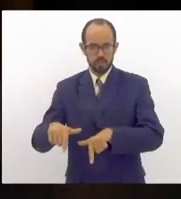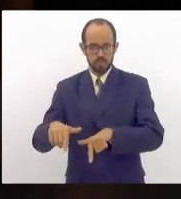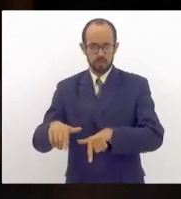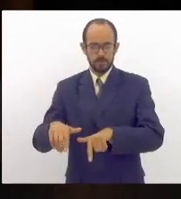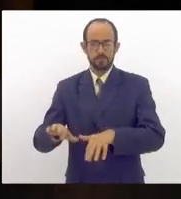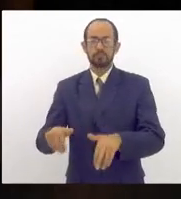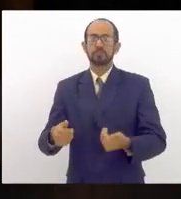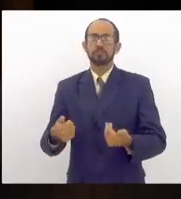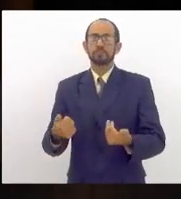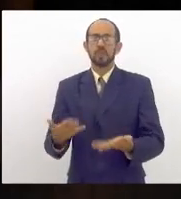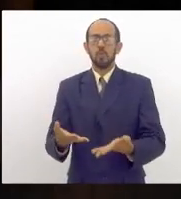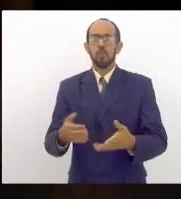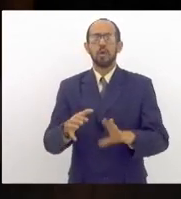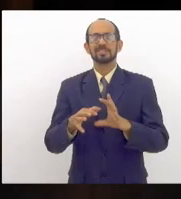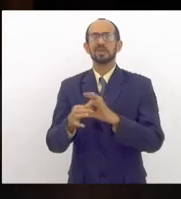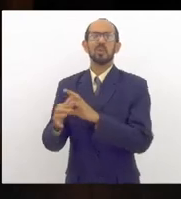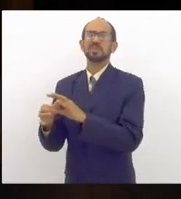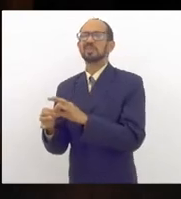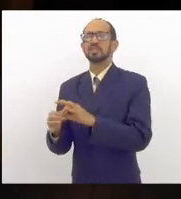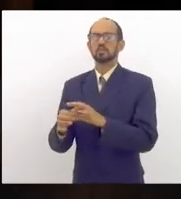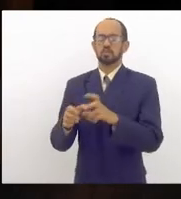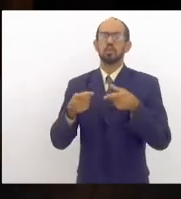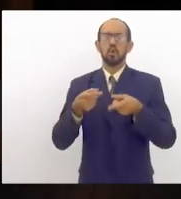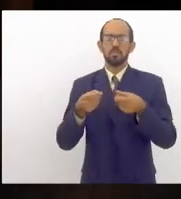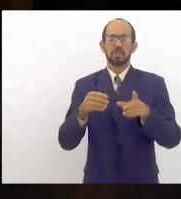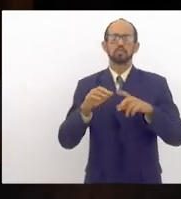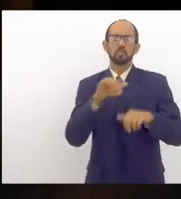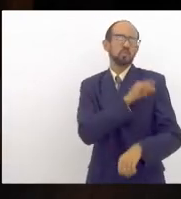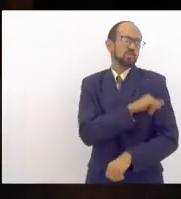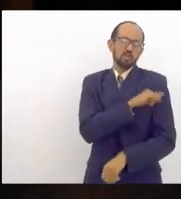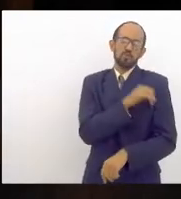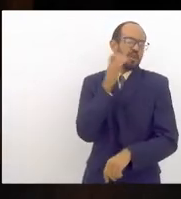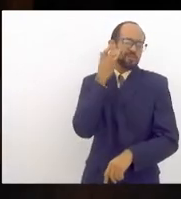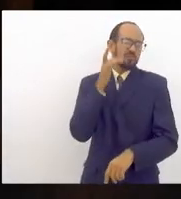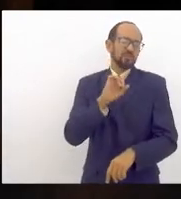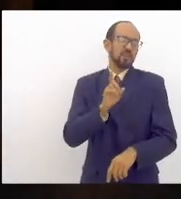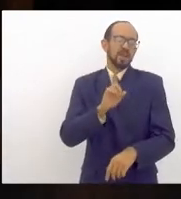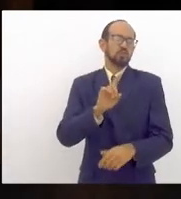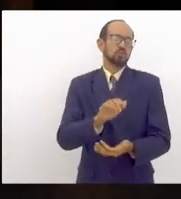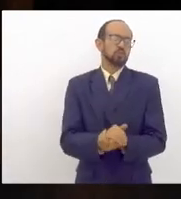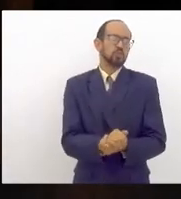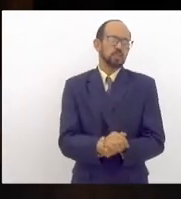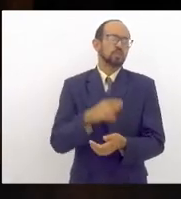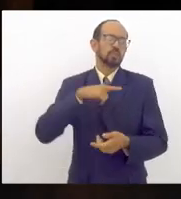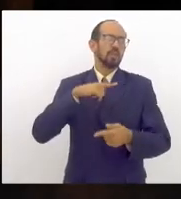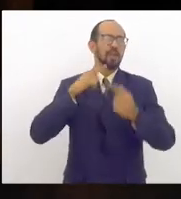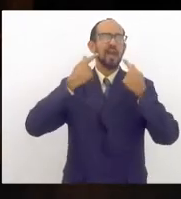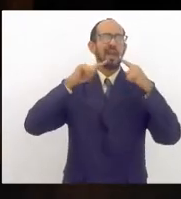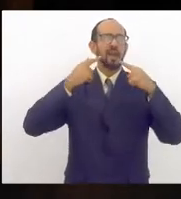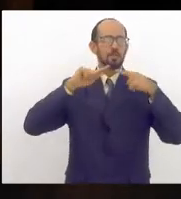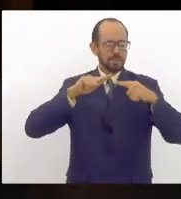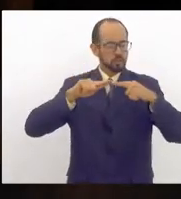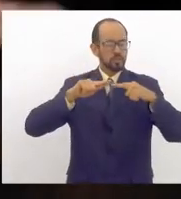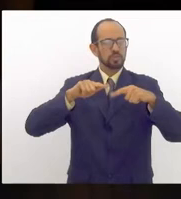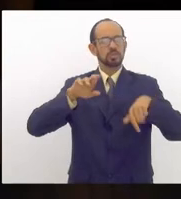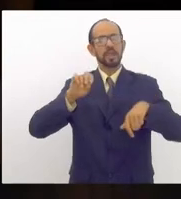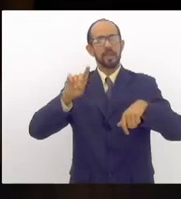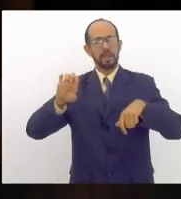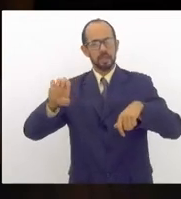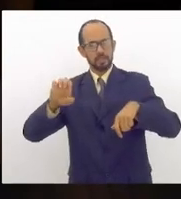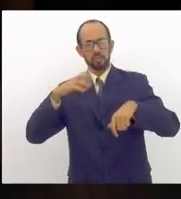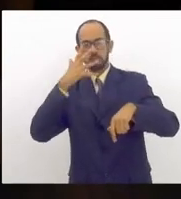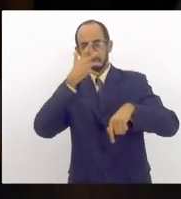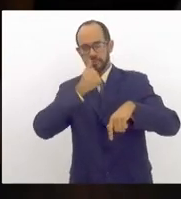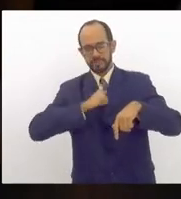Trabalhador do comércio do Rio ela acaba não sendo fácil a gente tem muita reclamação tem grandes redes aí bonitas aí